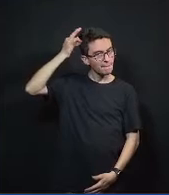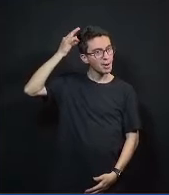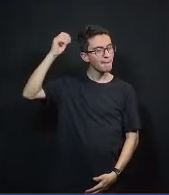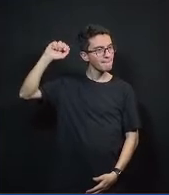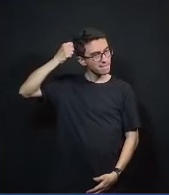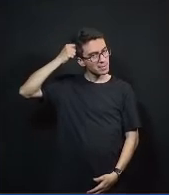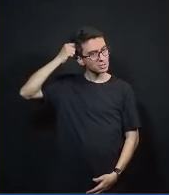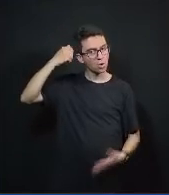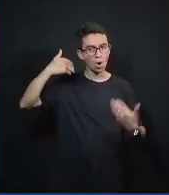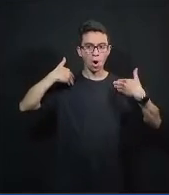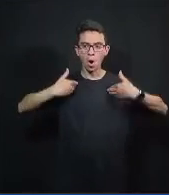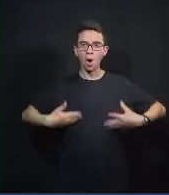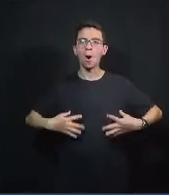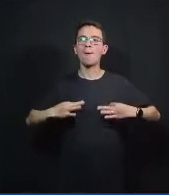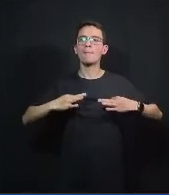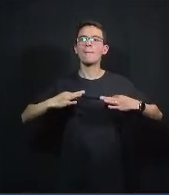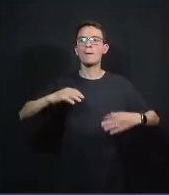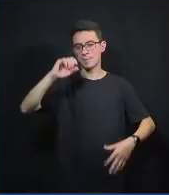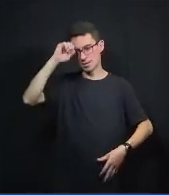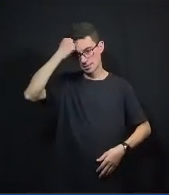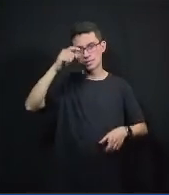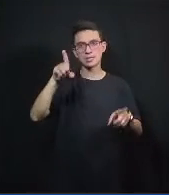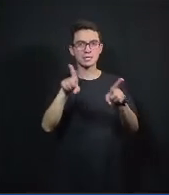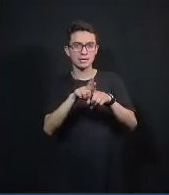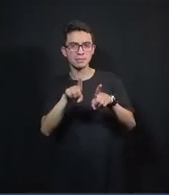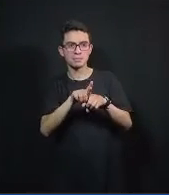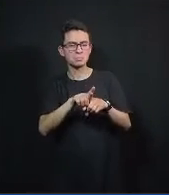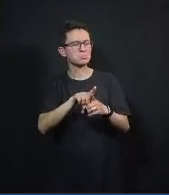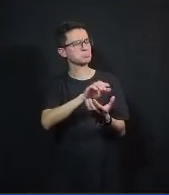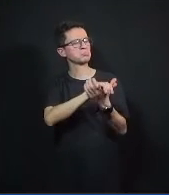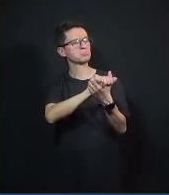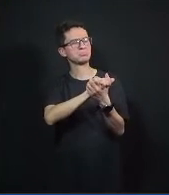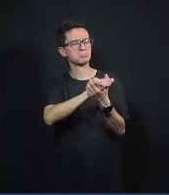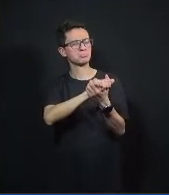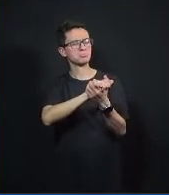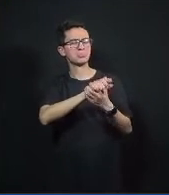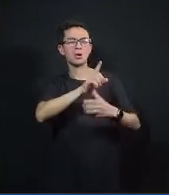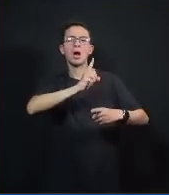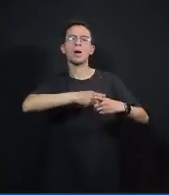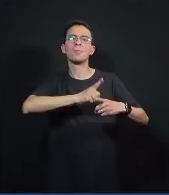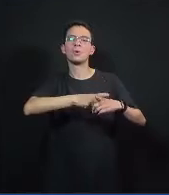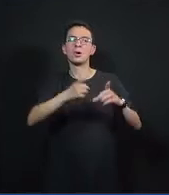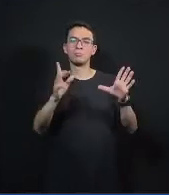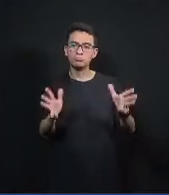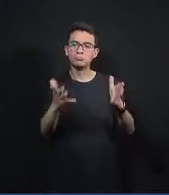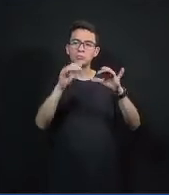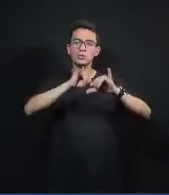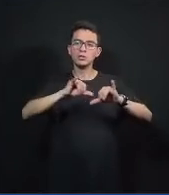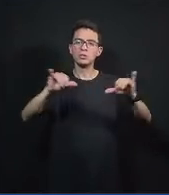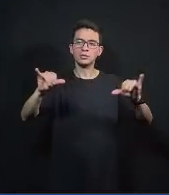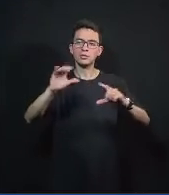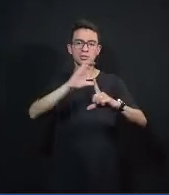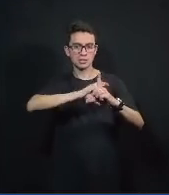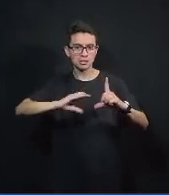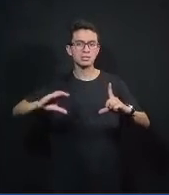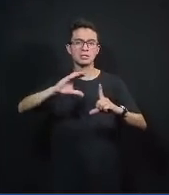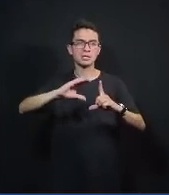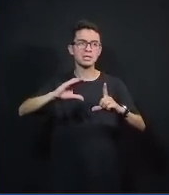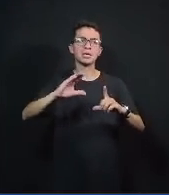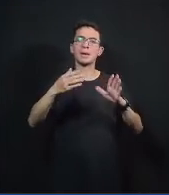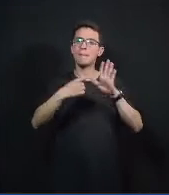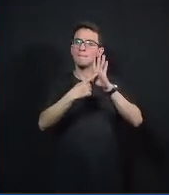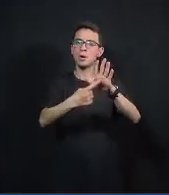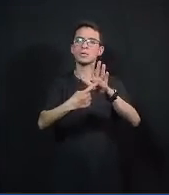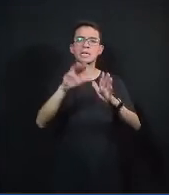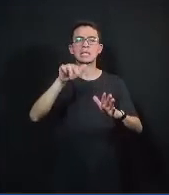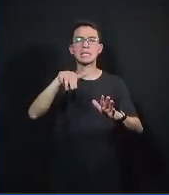um vestido preto. Eu quero parabenizar o Instituto Votorantim pela iniciativa de promover o evento Cidadania em Cena, trazendo para o debate